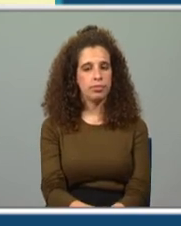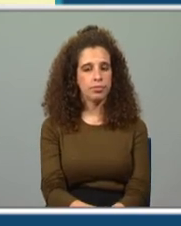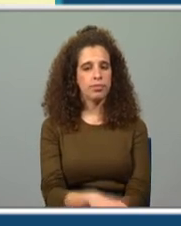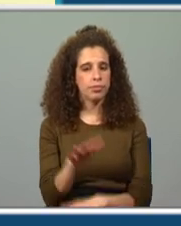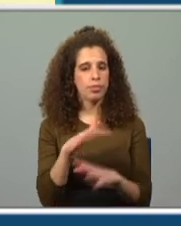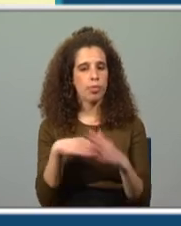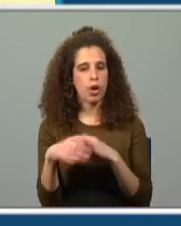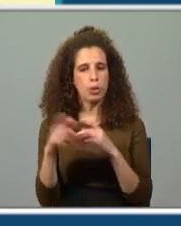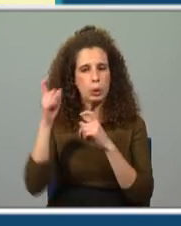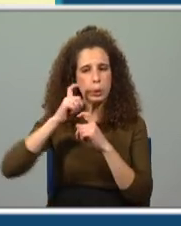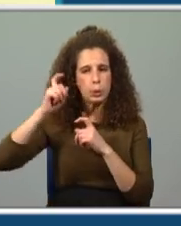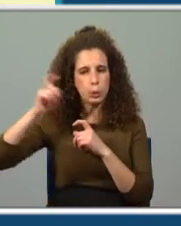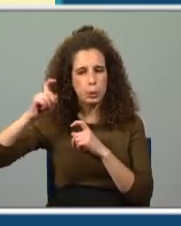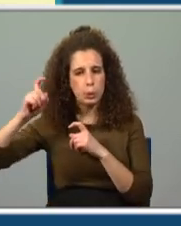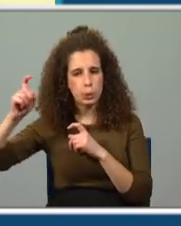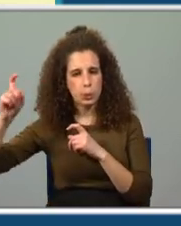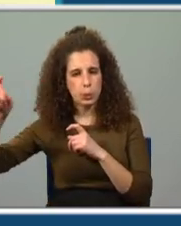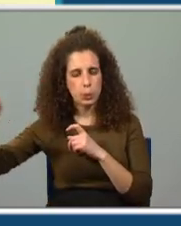Produzimos o zumbido.